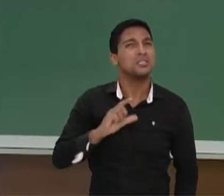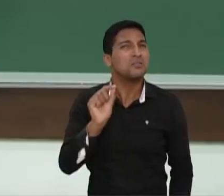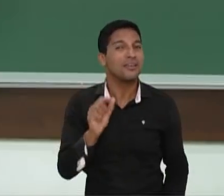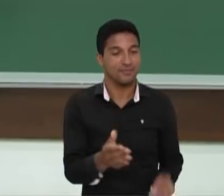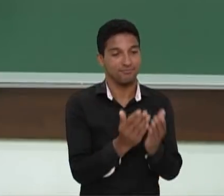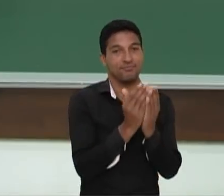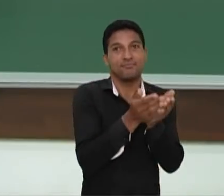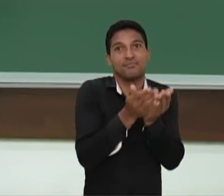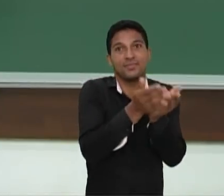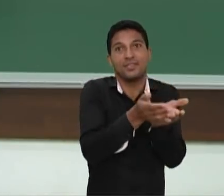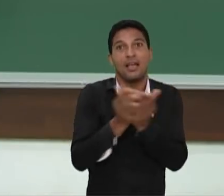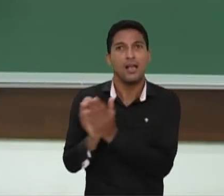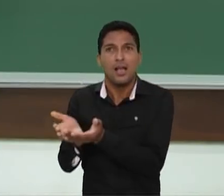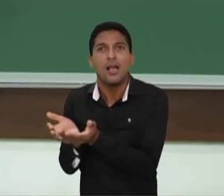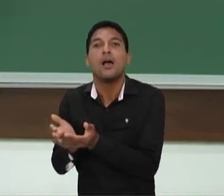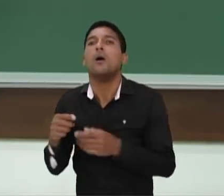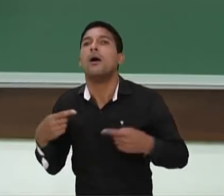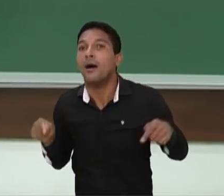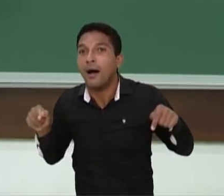mesmo?